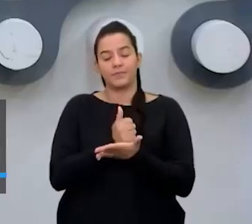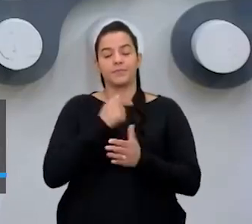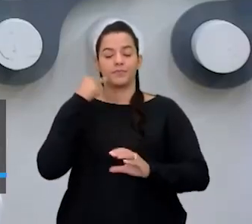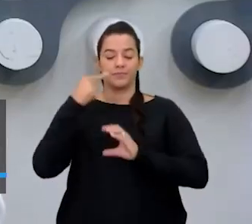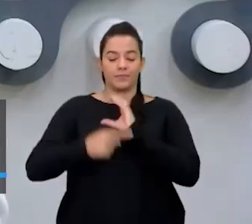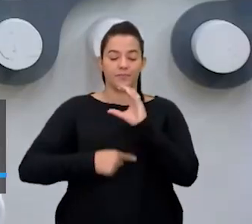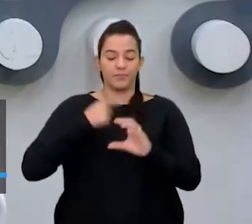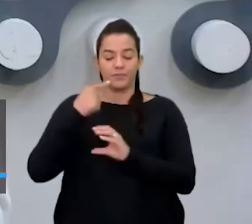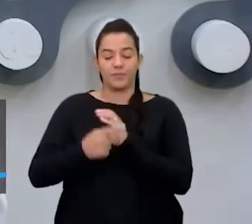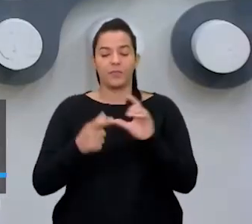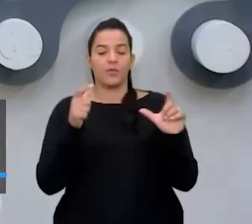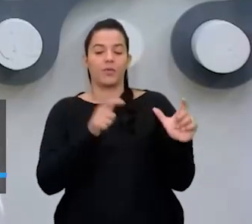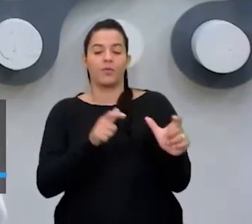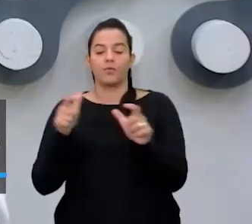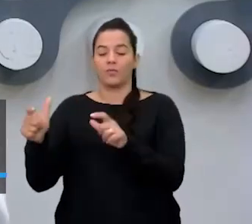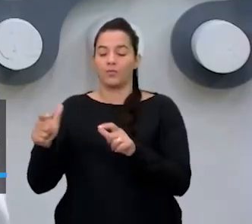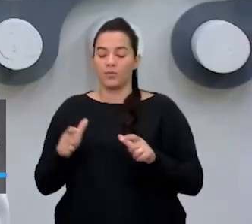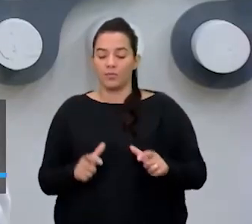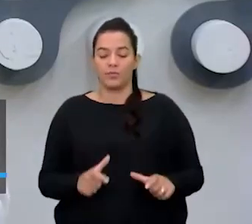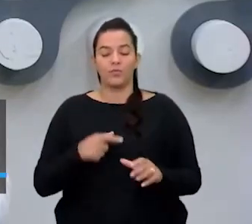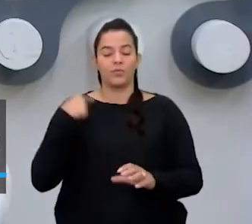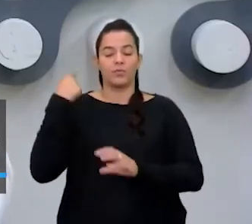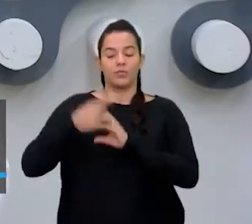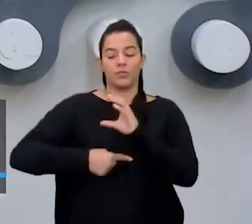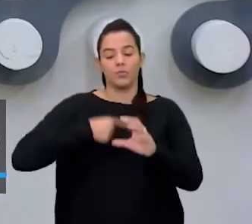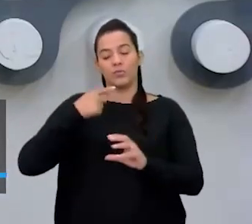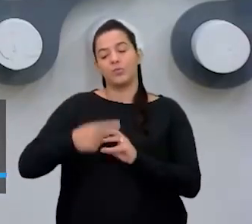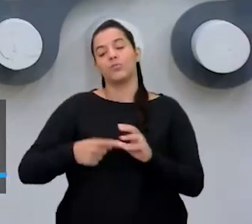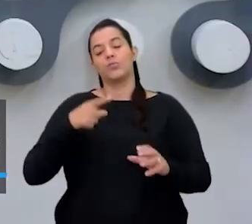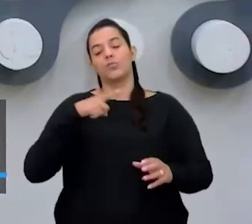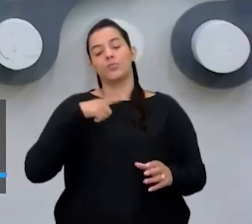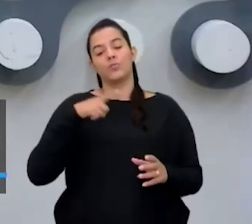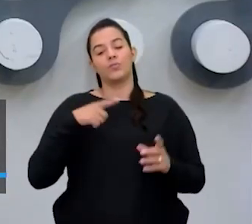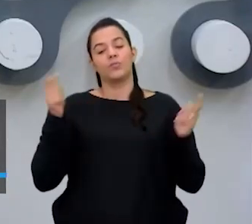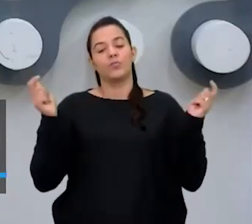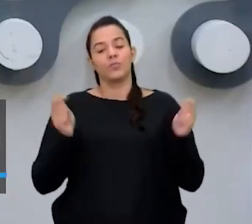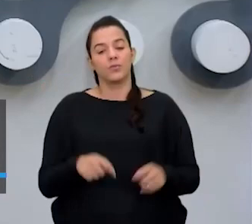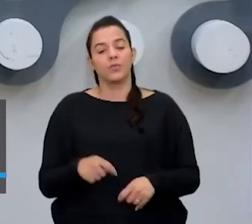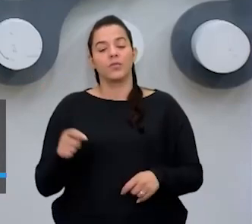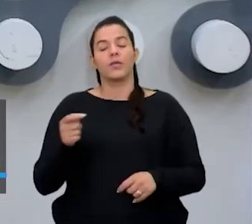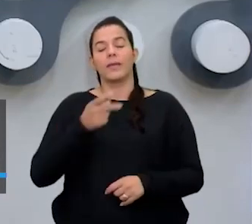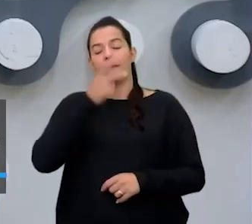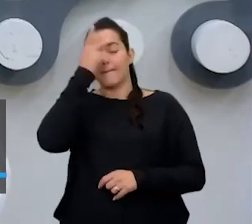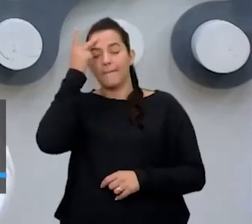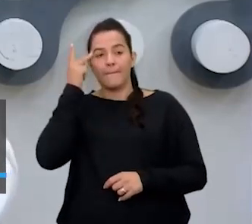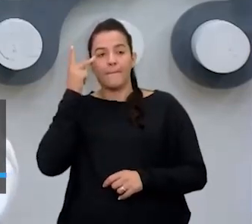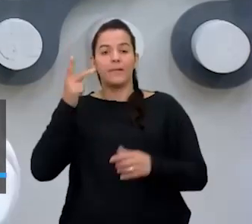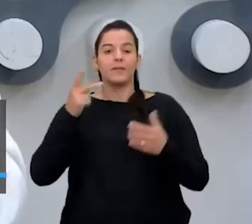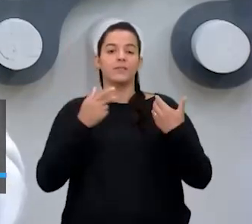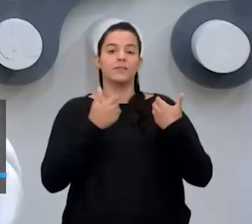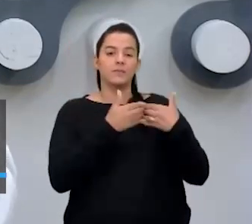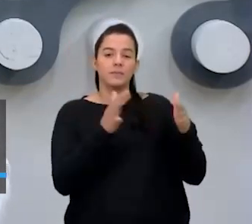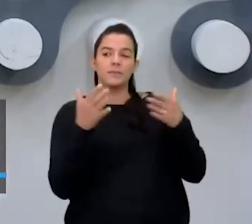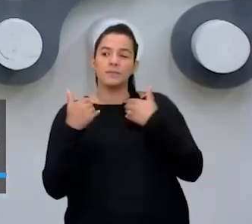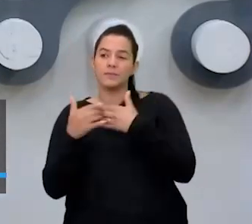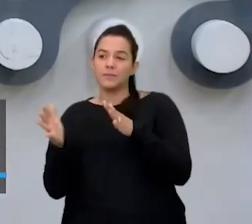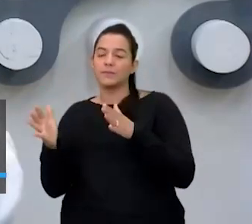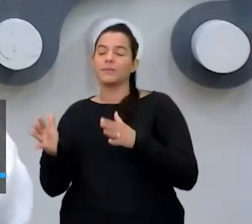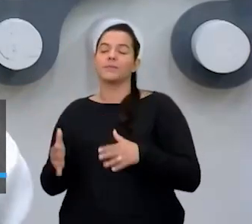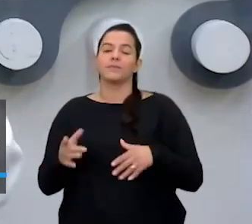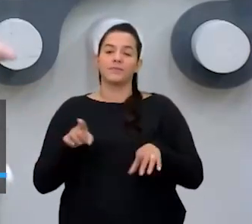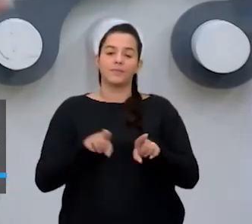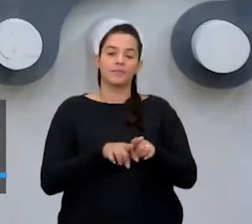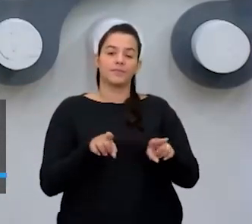né, o espaço do mundo em torno de países que têm fronteiras mais abertas e que convidam, né,